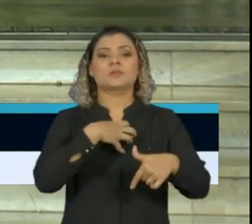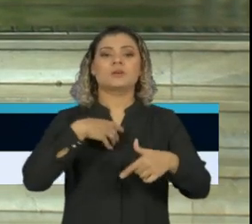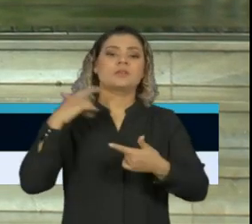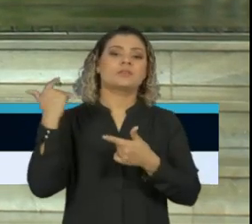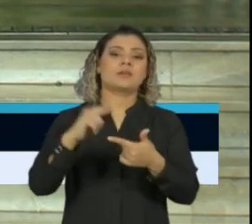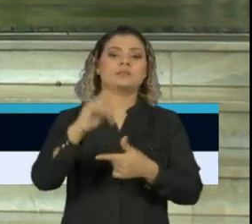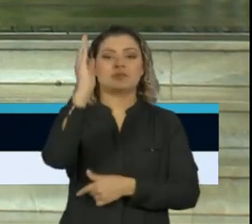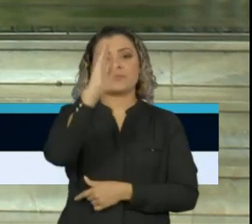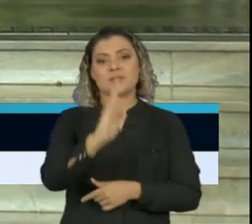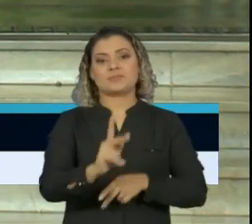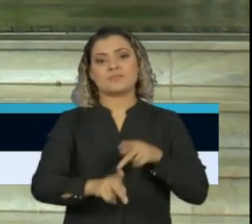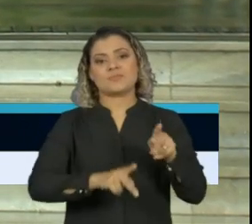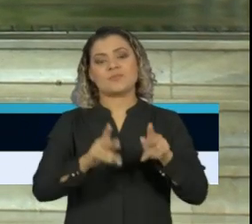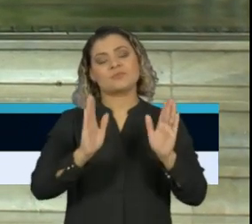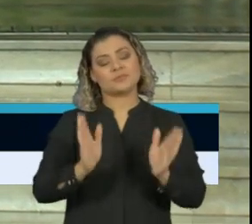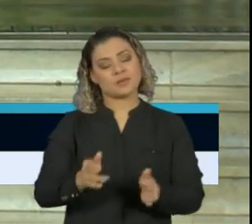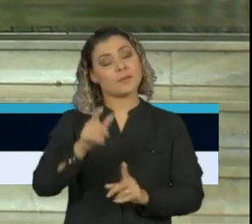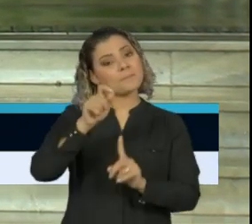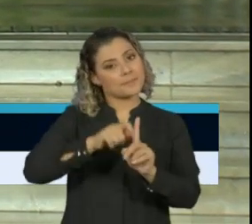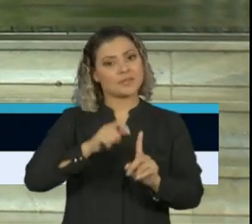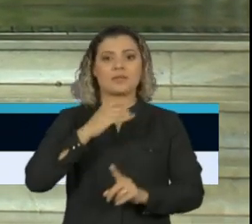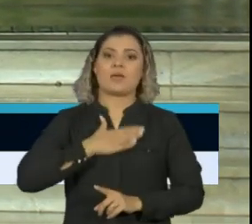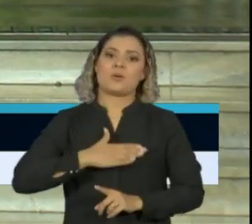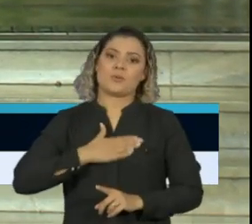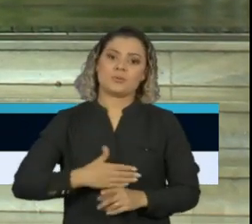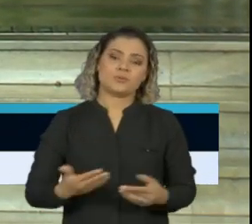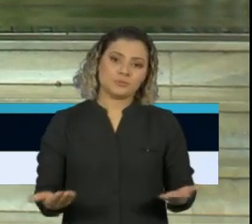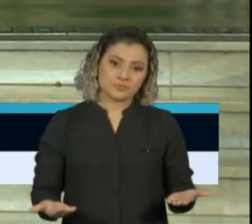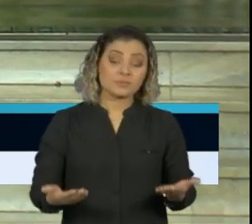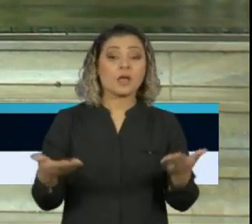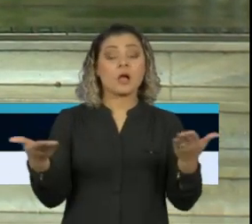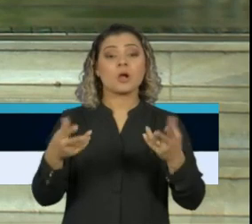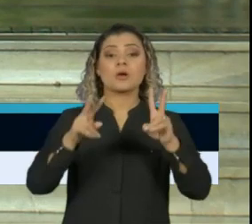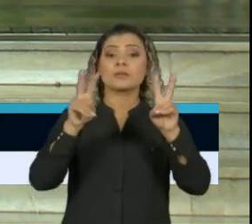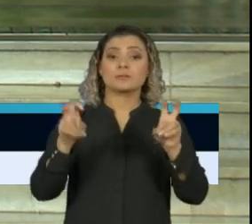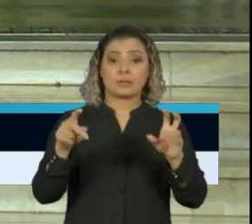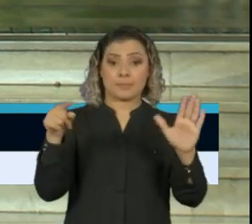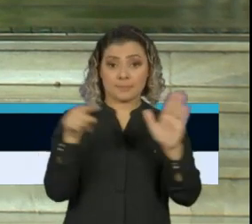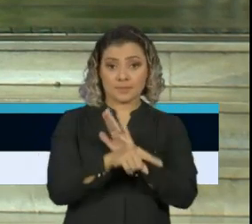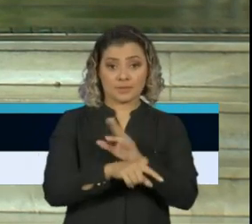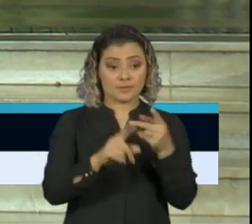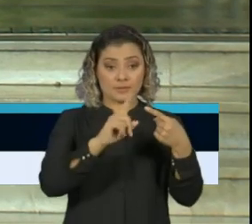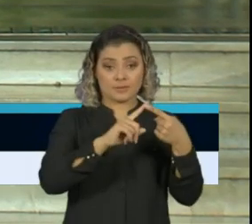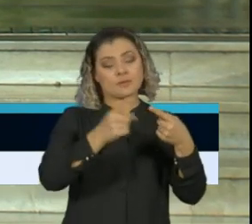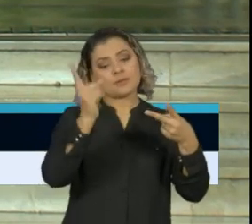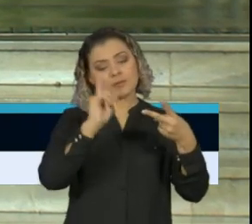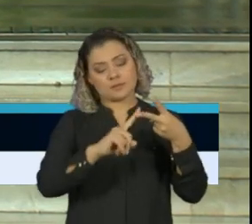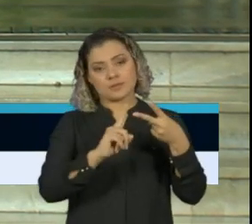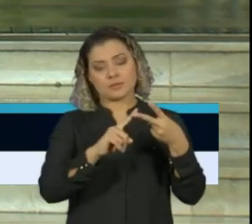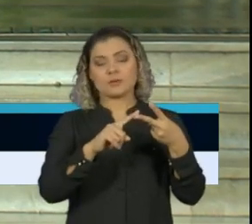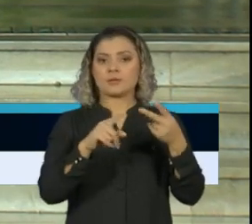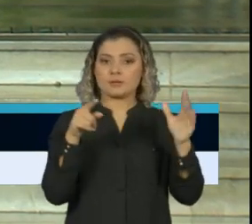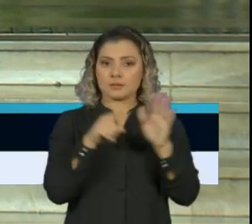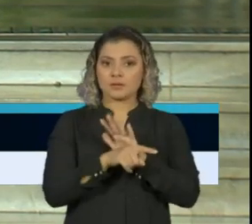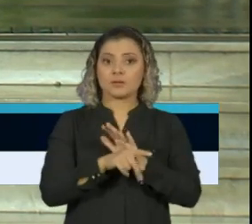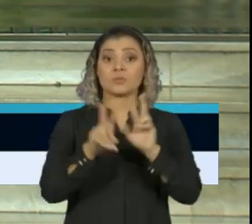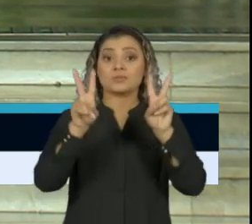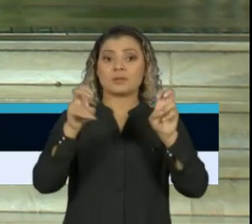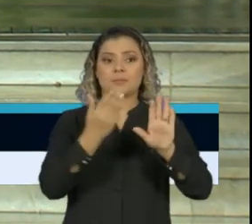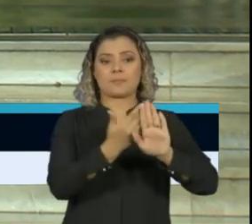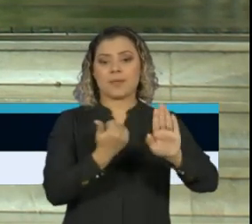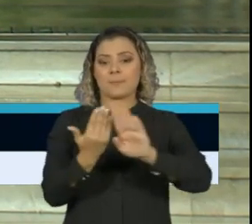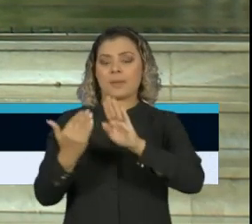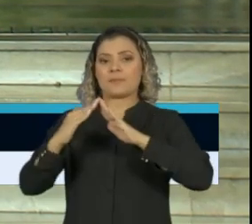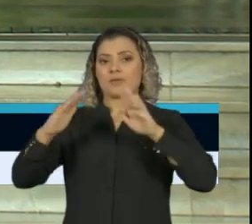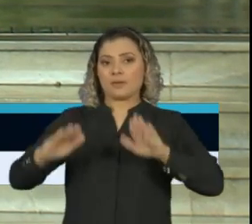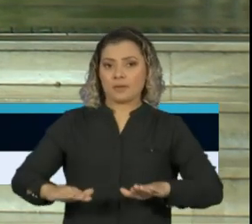tradição brasileira, mas no mês de agosto. E agora, em relação ao primeiro tema, ao segundo tema, sobre taxas de isolamento,